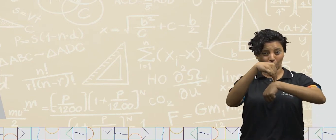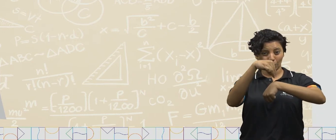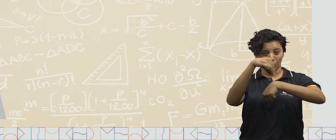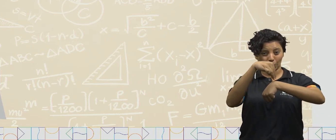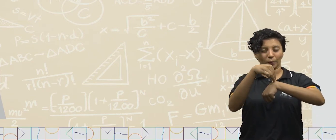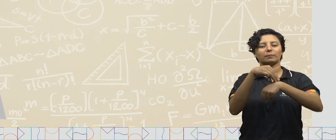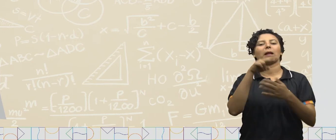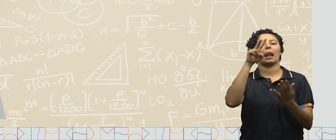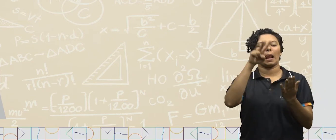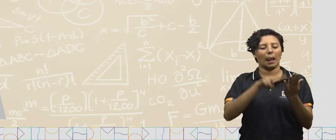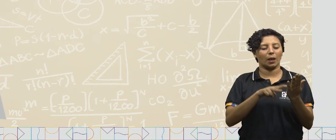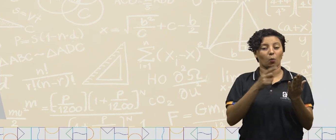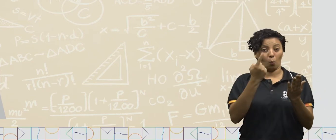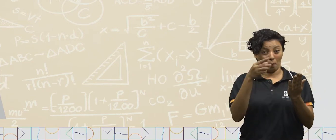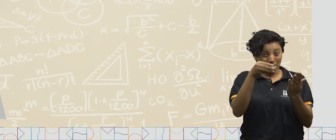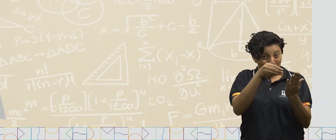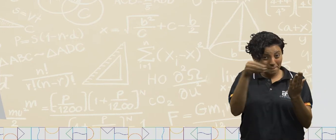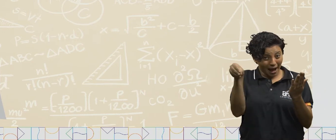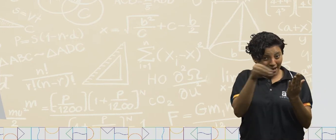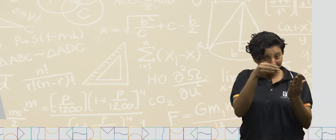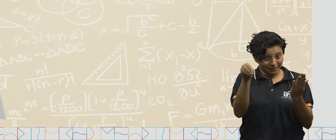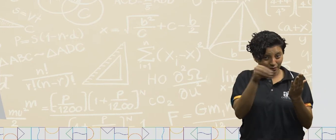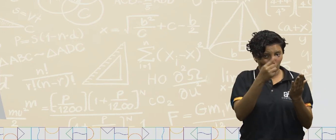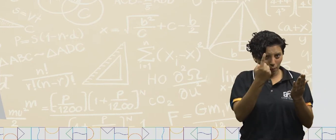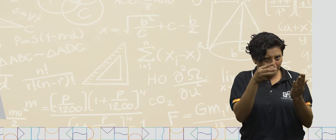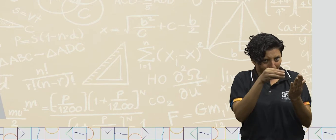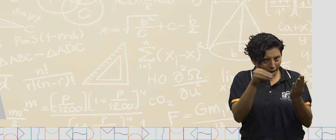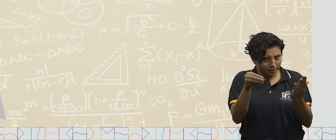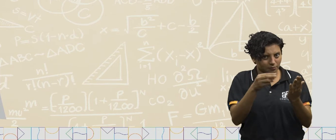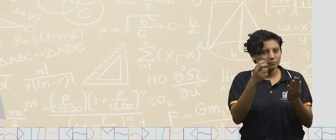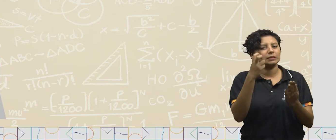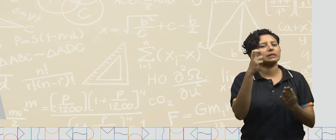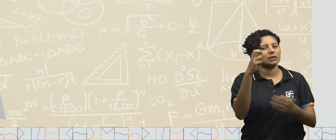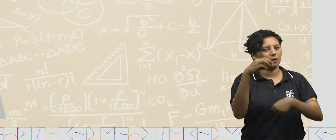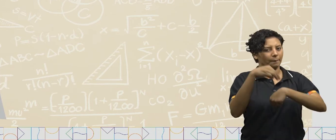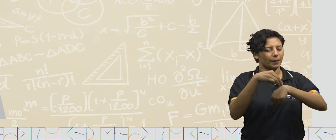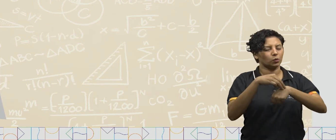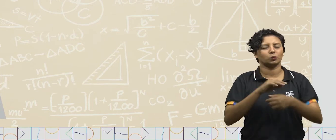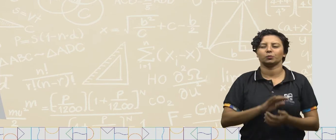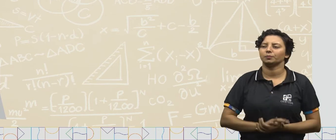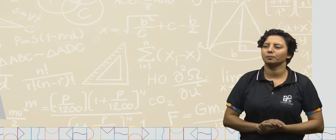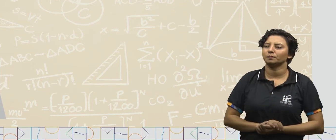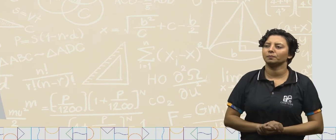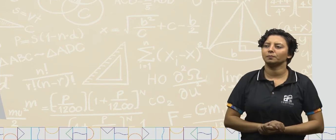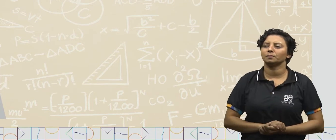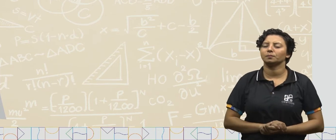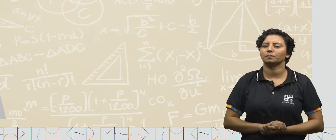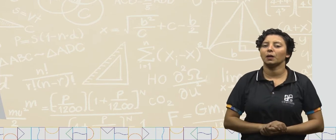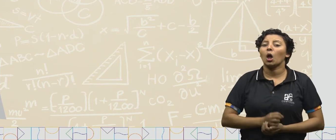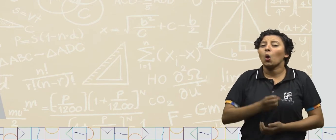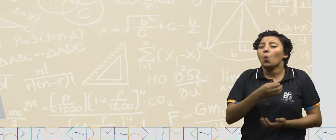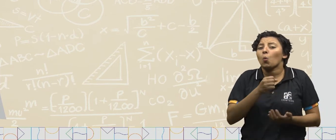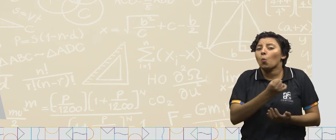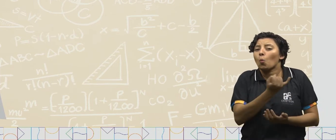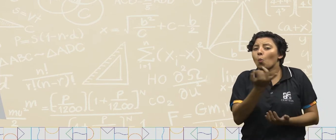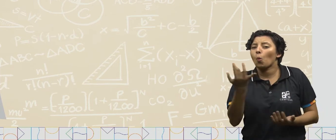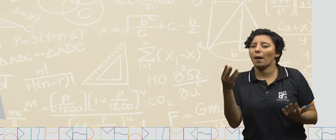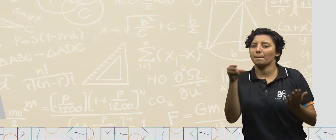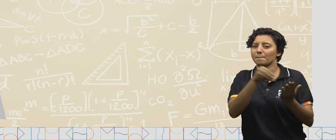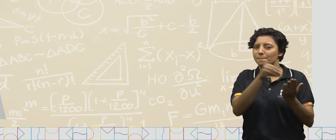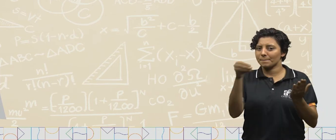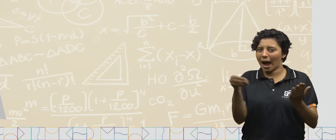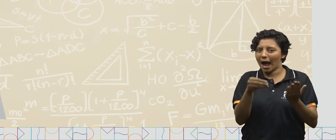minutos para ler uma única página de um livro, quantas páginas lerei